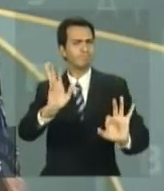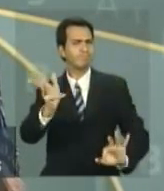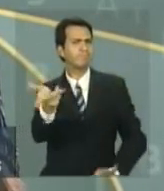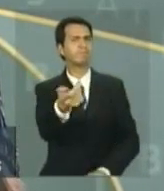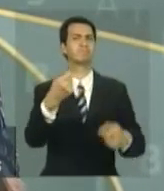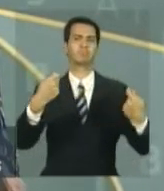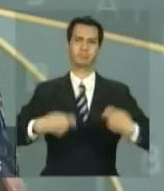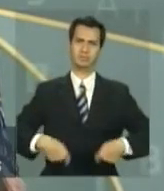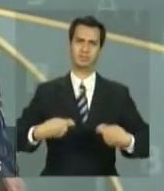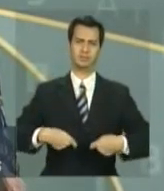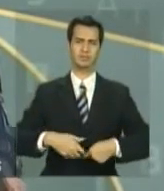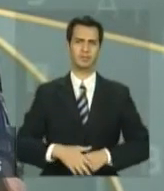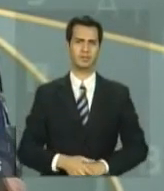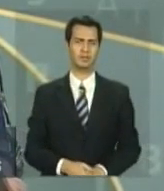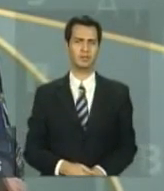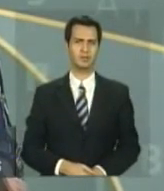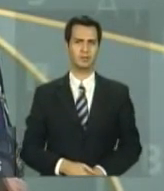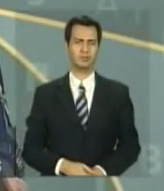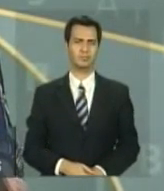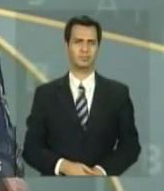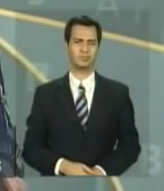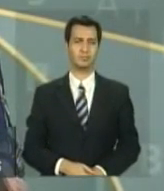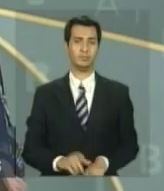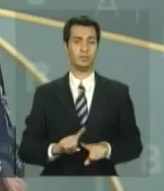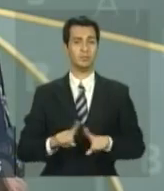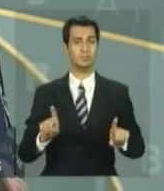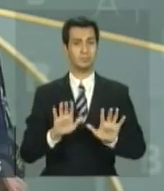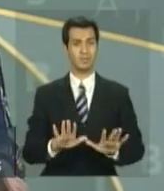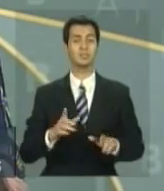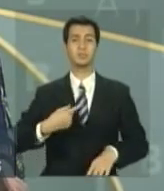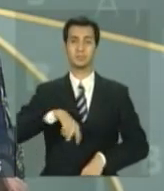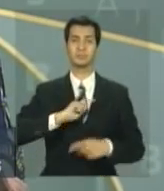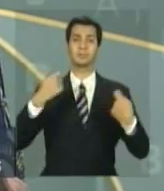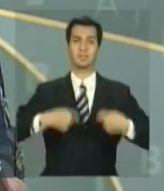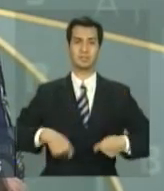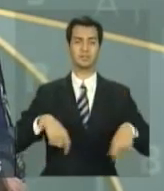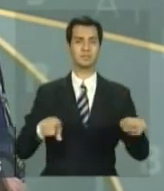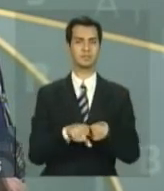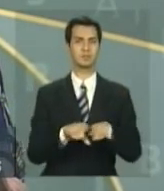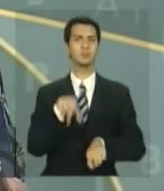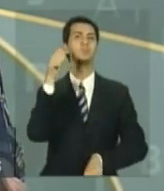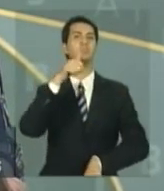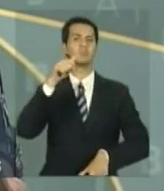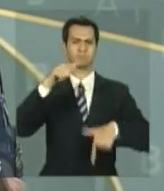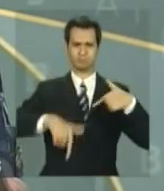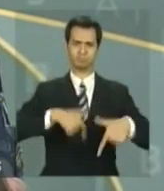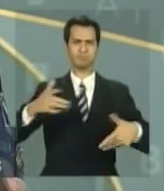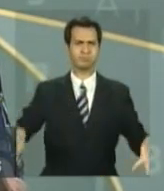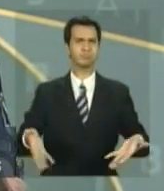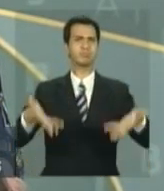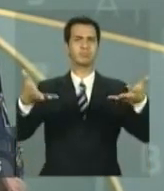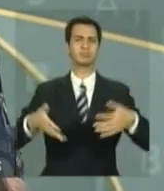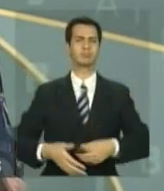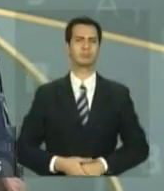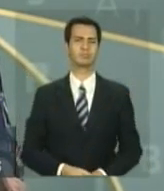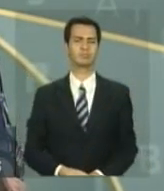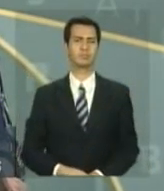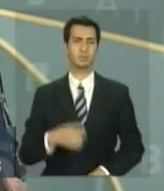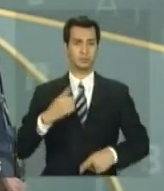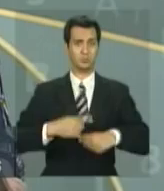Mas, sobretudo, nós precisamos da ação das mulheres, porque as mulheres